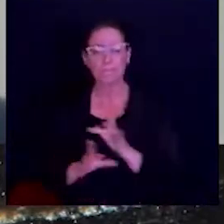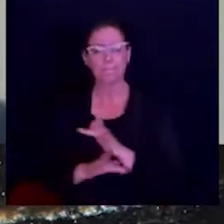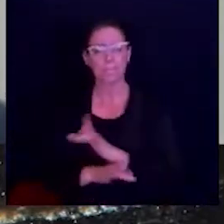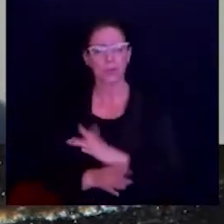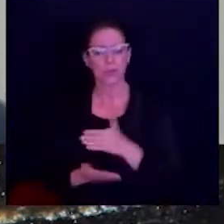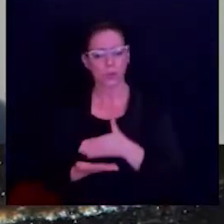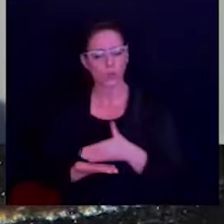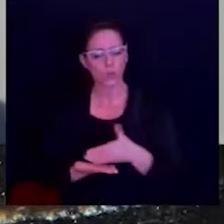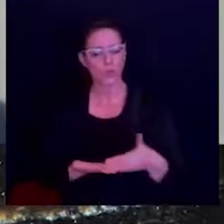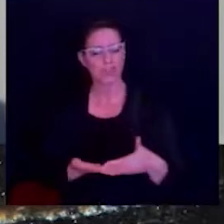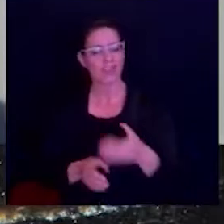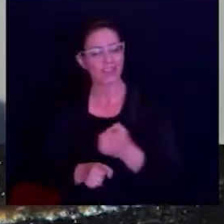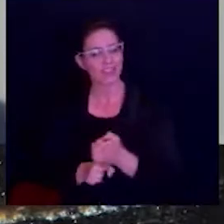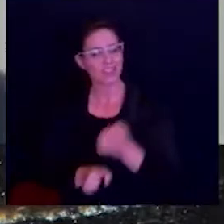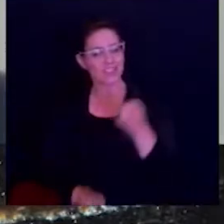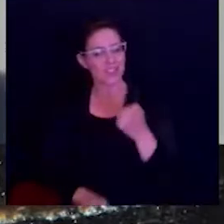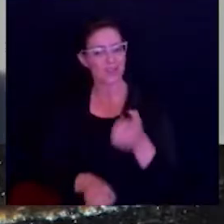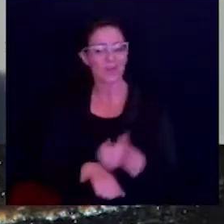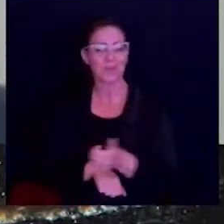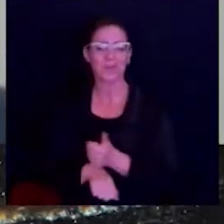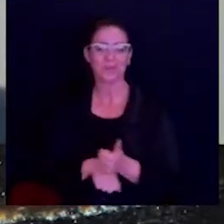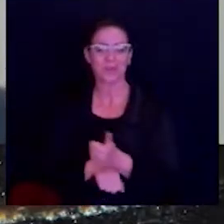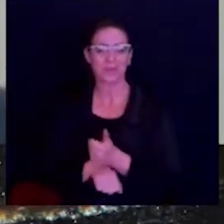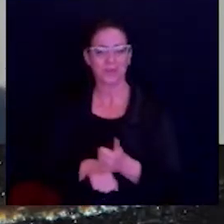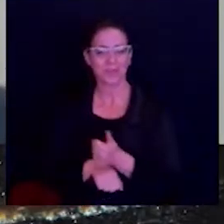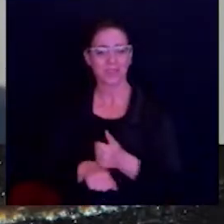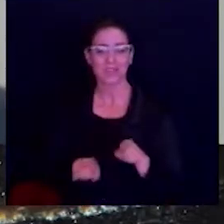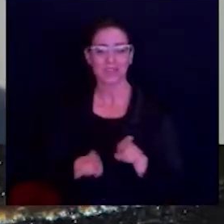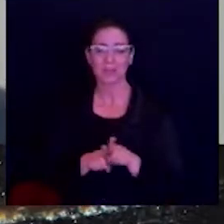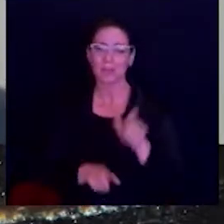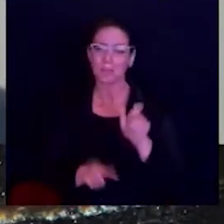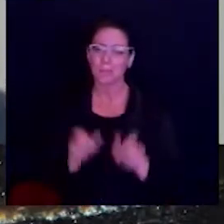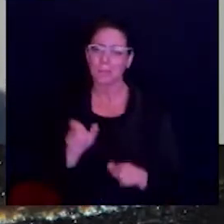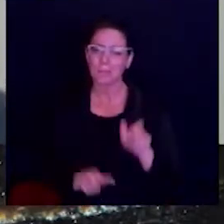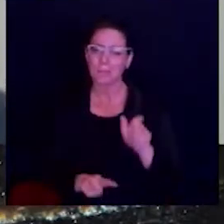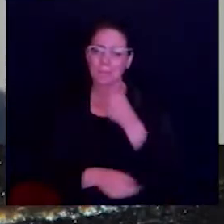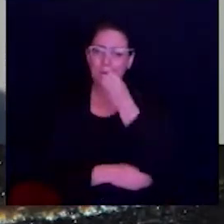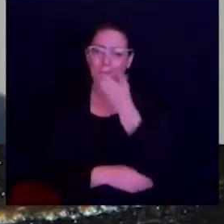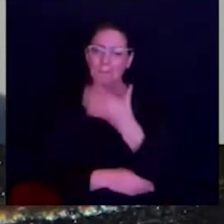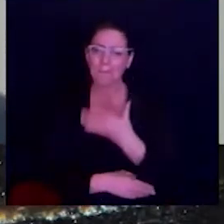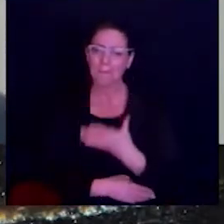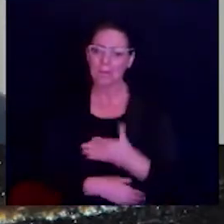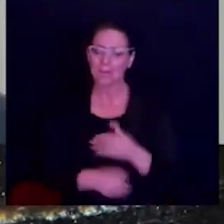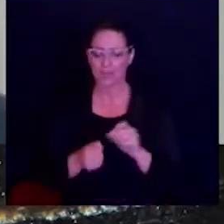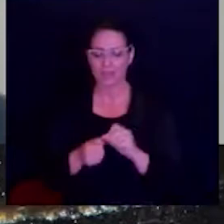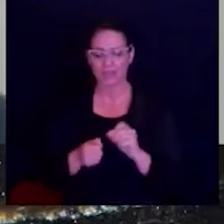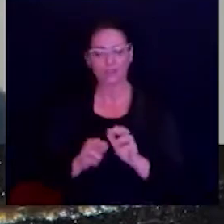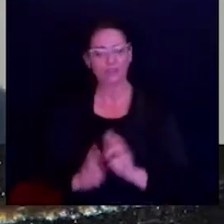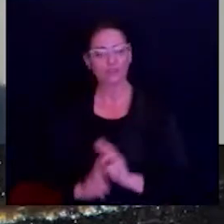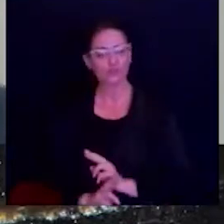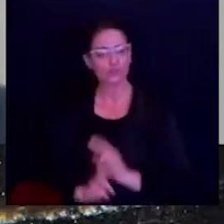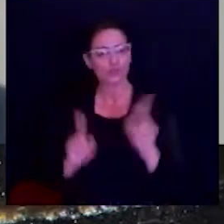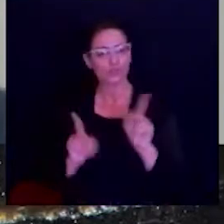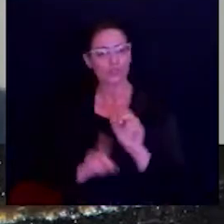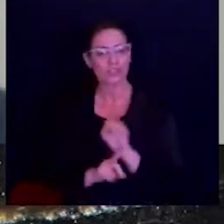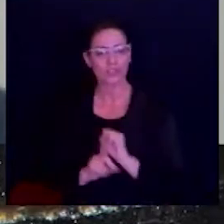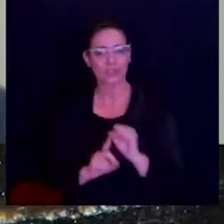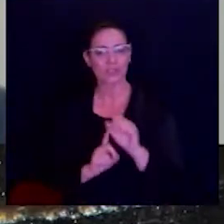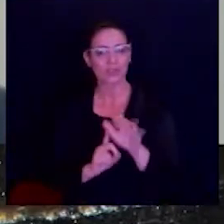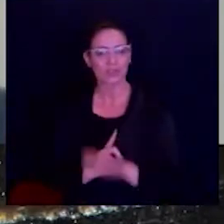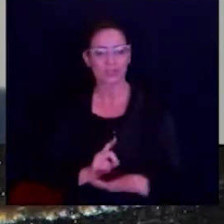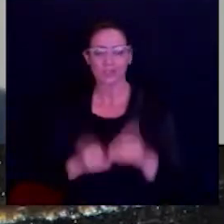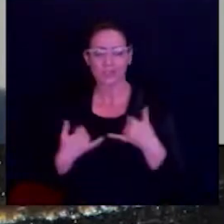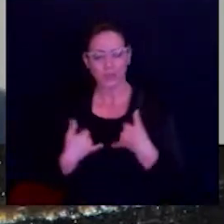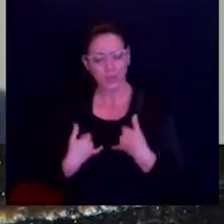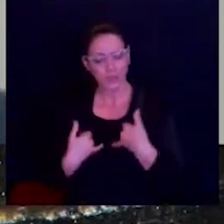como engenheiros. E como pessoas de bem que são, certamente farão a diferença em nossa sociedade. Eu tenho muito orgulho